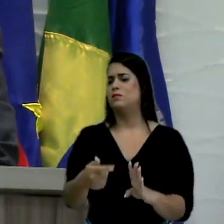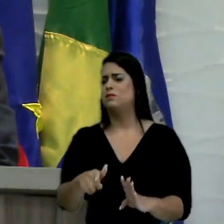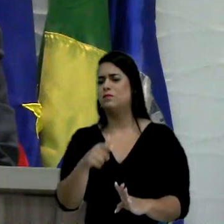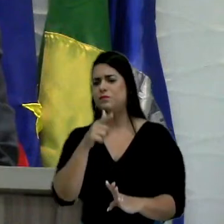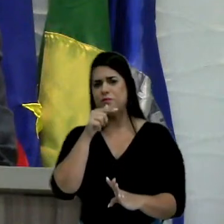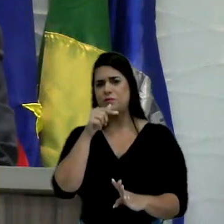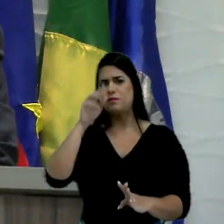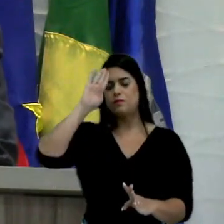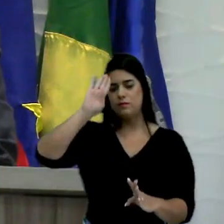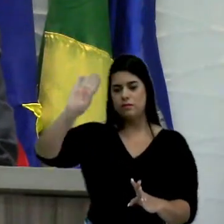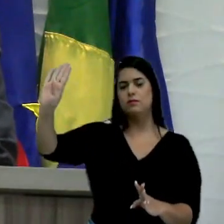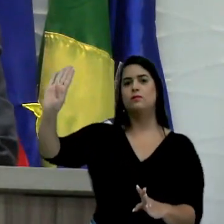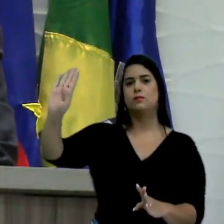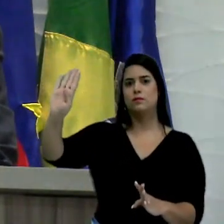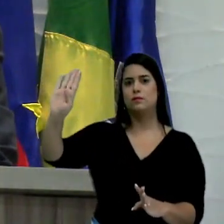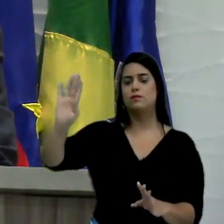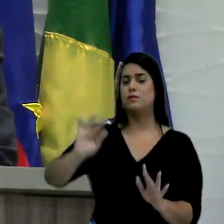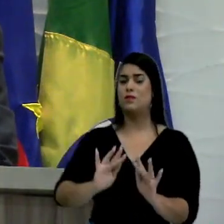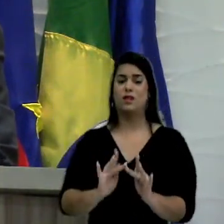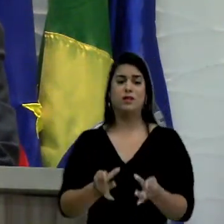não dependia nada dele,